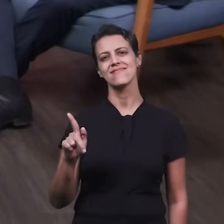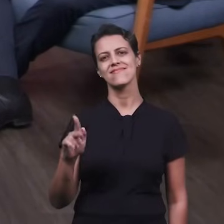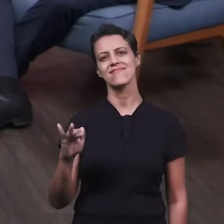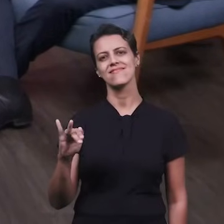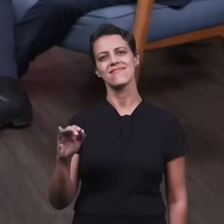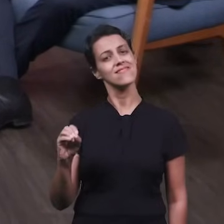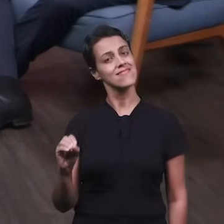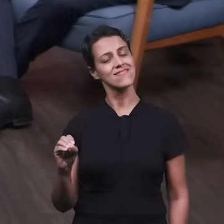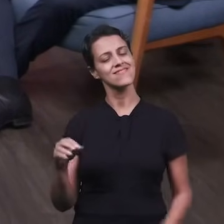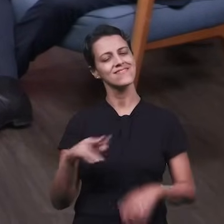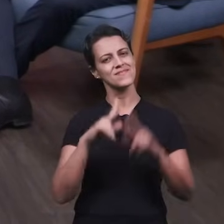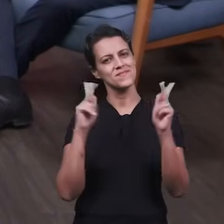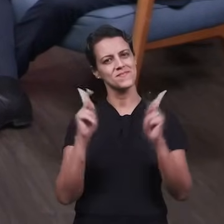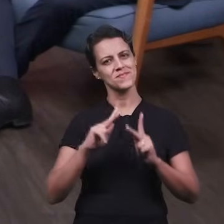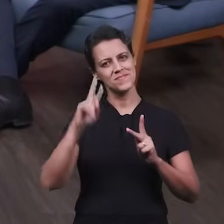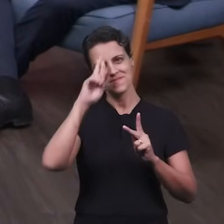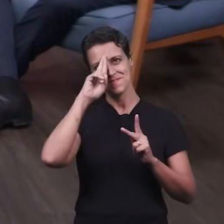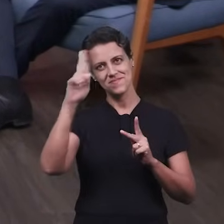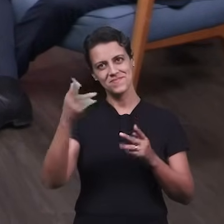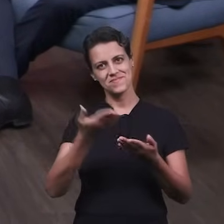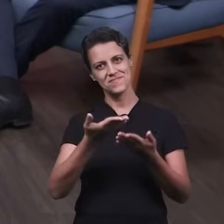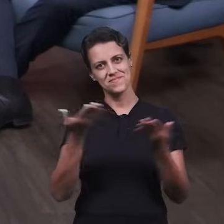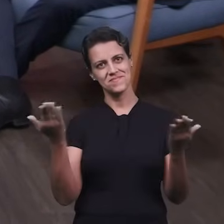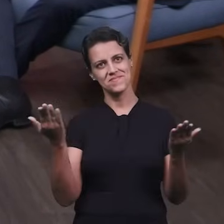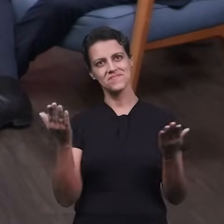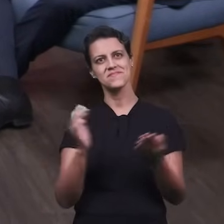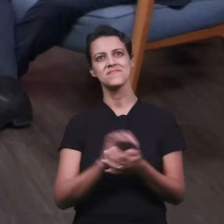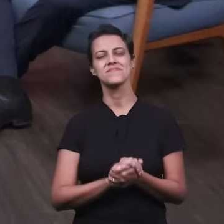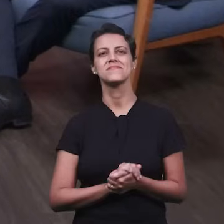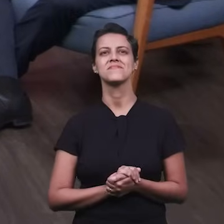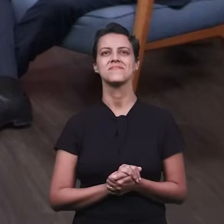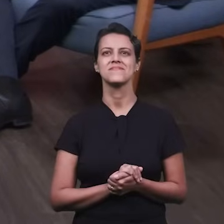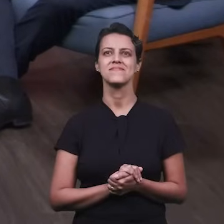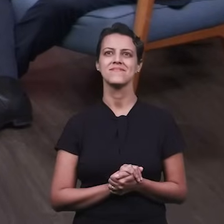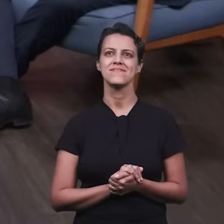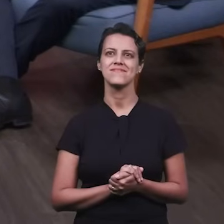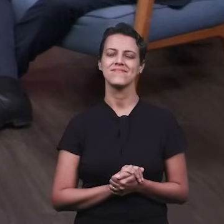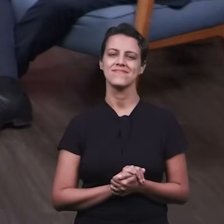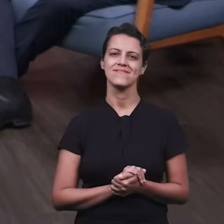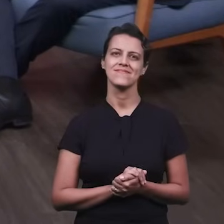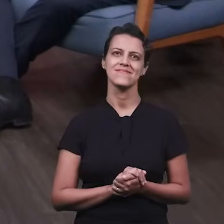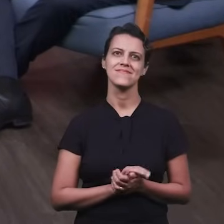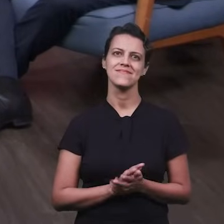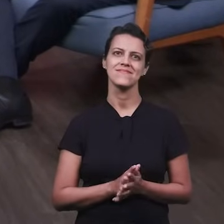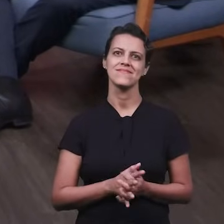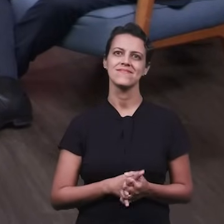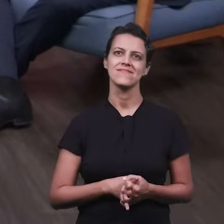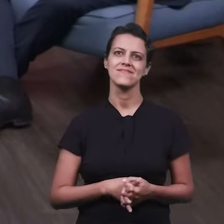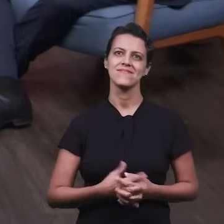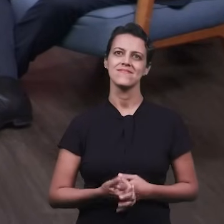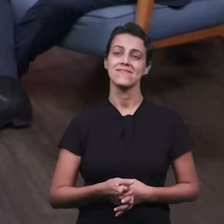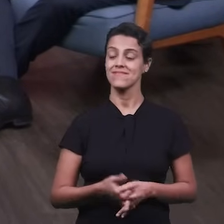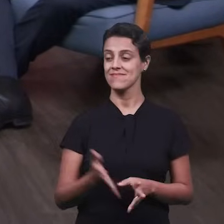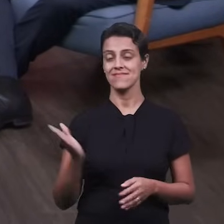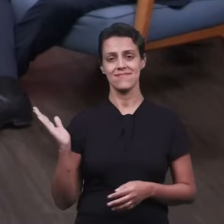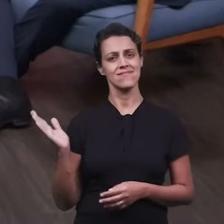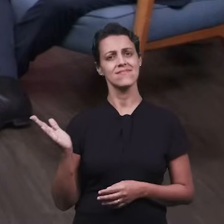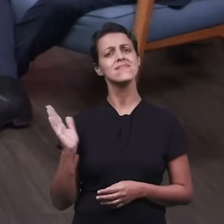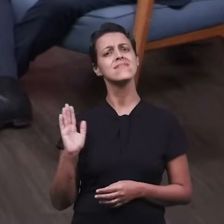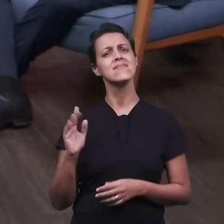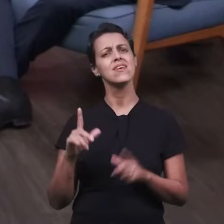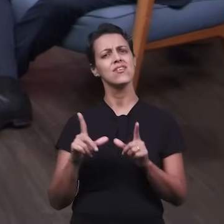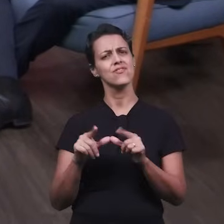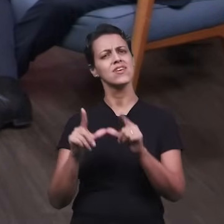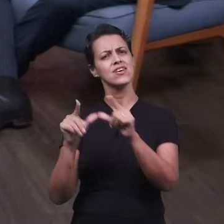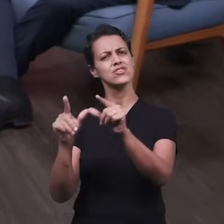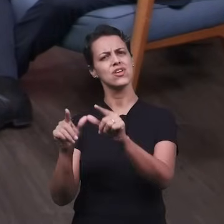Senhor. Pai do Senhor Josias, já cumprimentando o Adriano, o pastor Luiz Eugênio. E a paz do Senhor a todos. O Sérgio esteve fora, né,